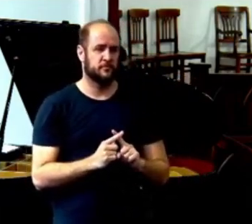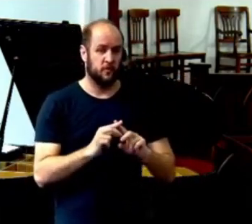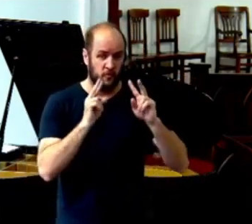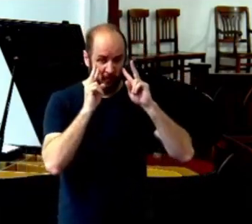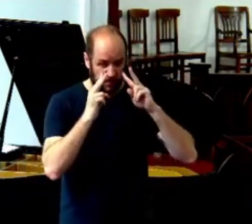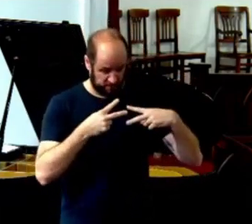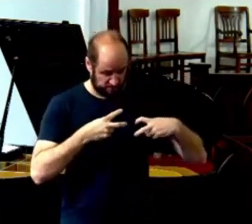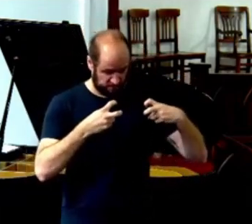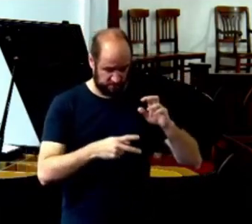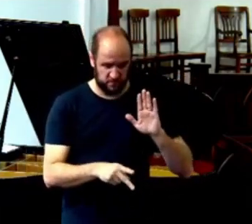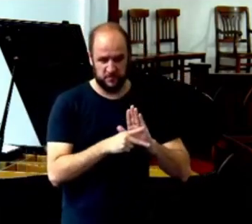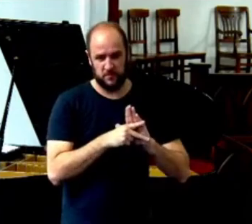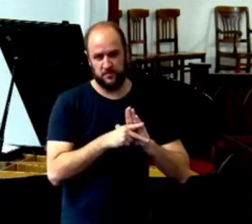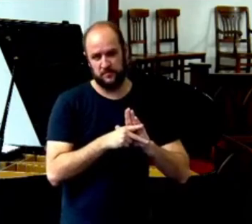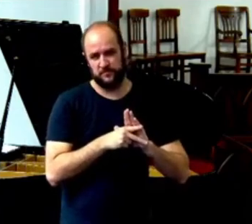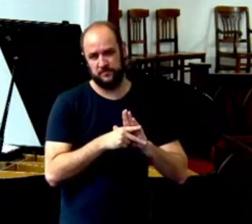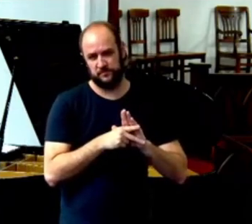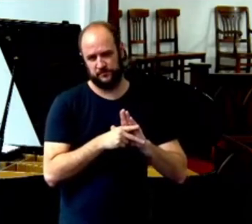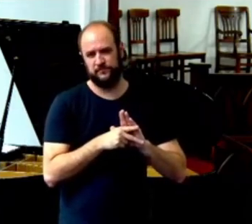olhe para o seu próprio coração.